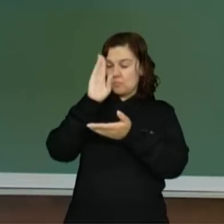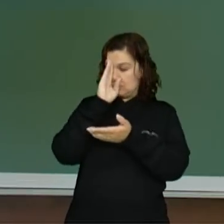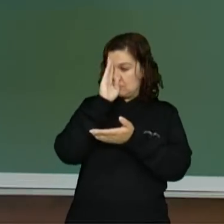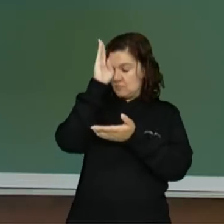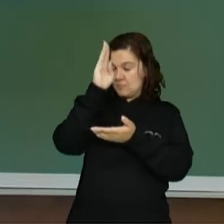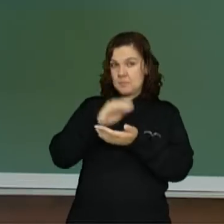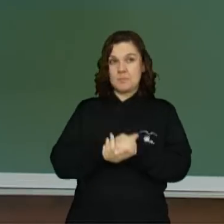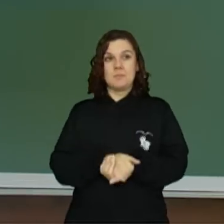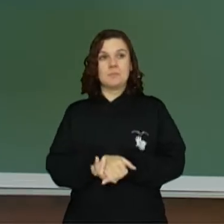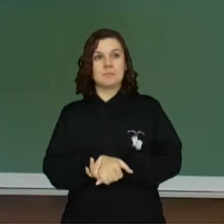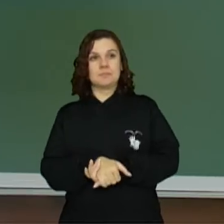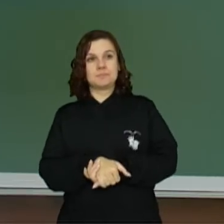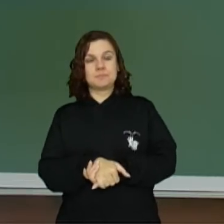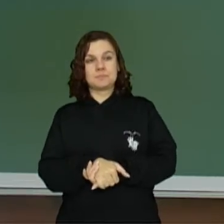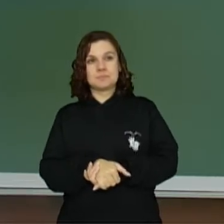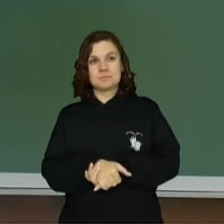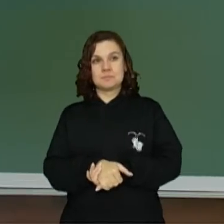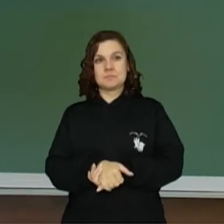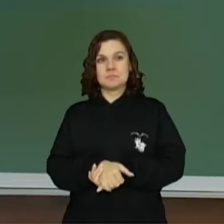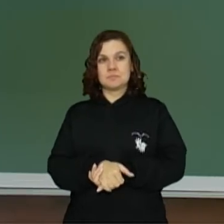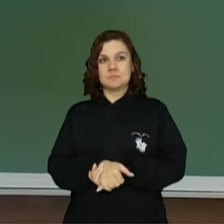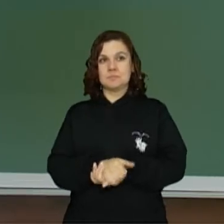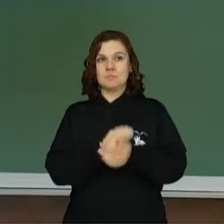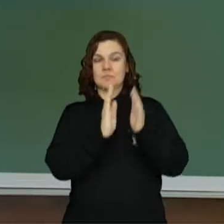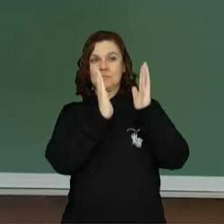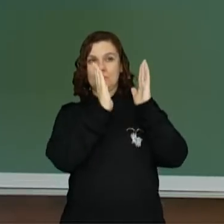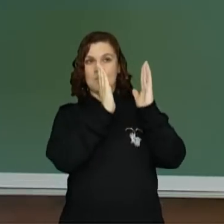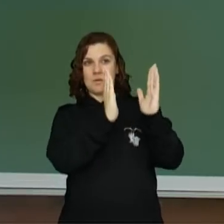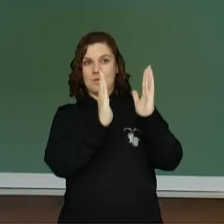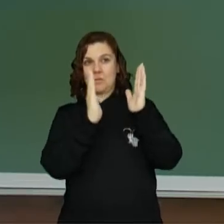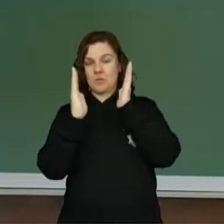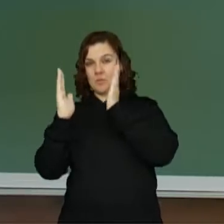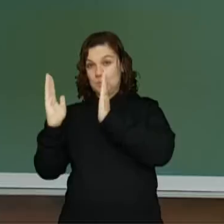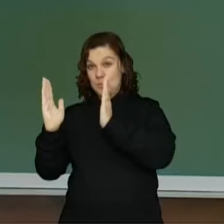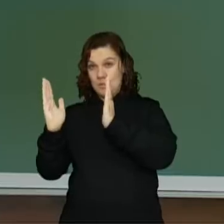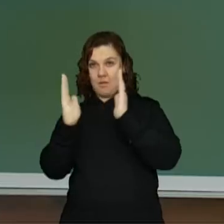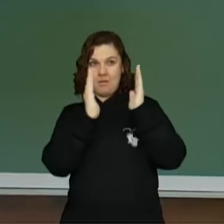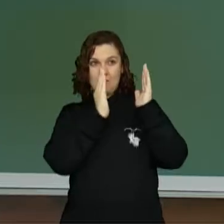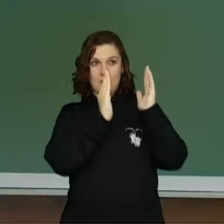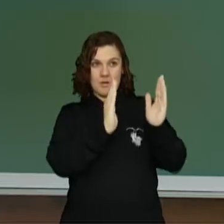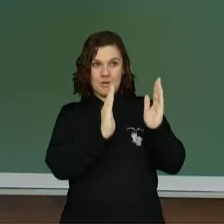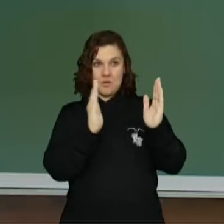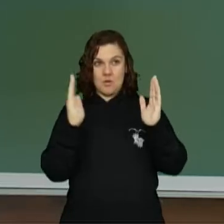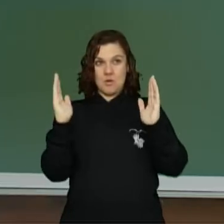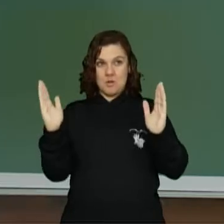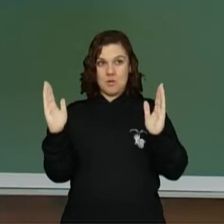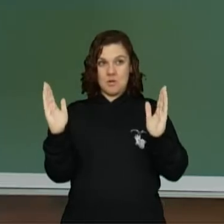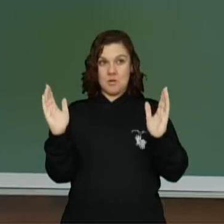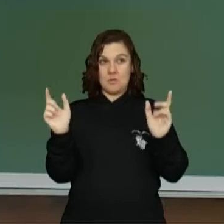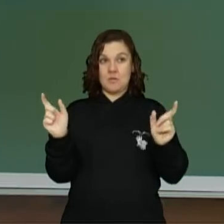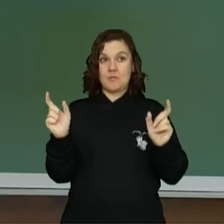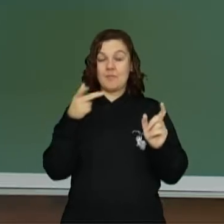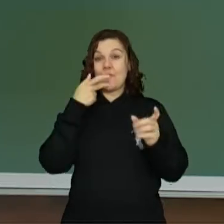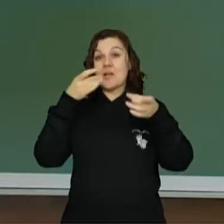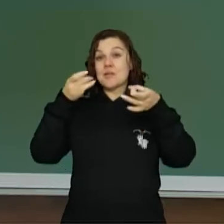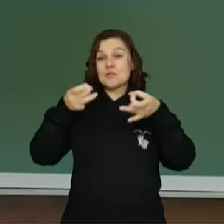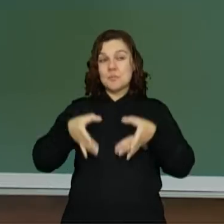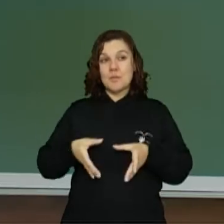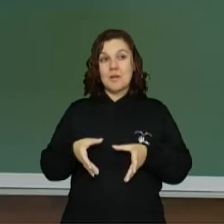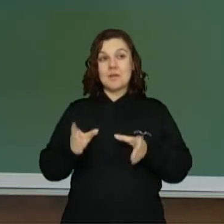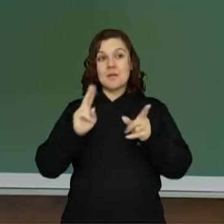aqui. Então, nós temos os termos que estão, não digamos sobrando, que a gente não pode dizer